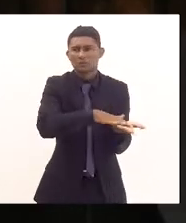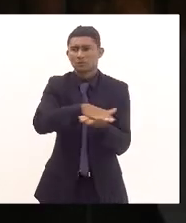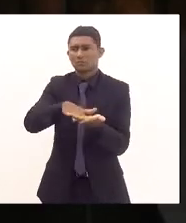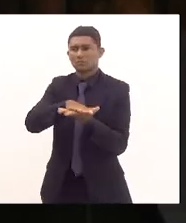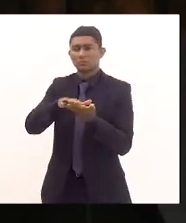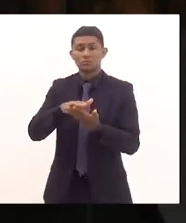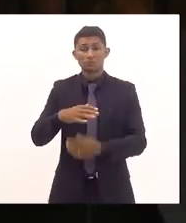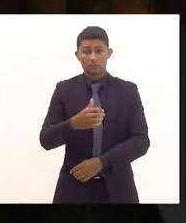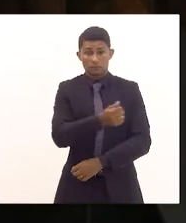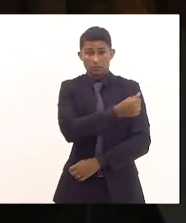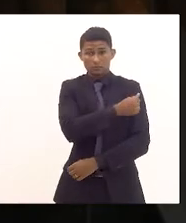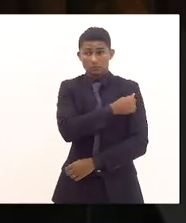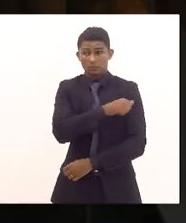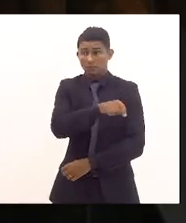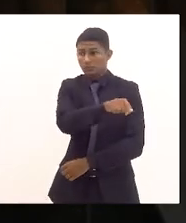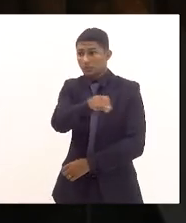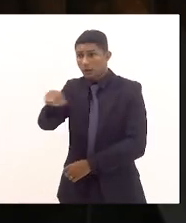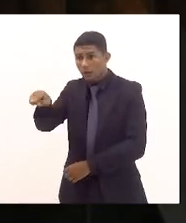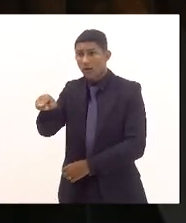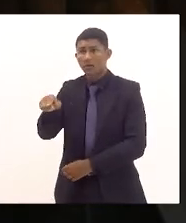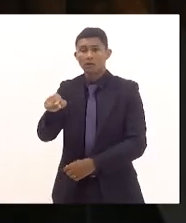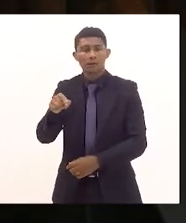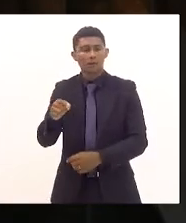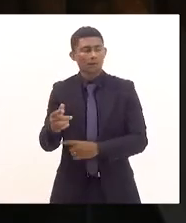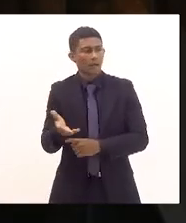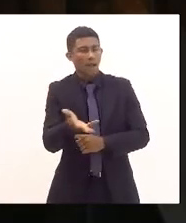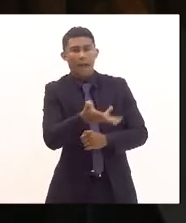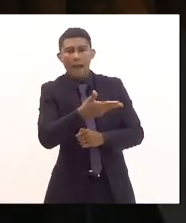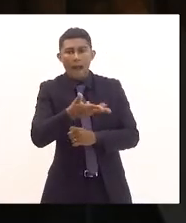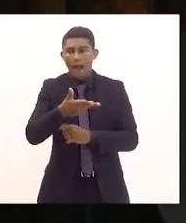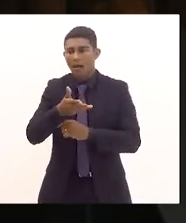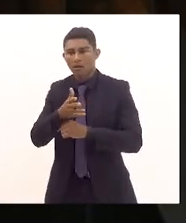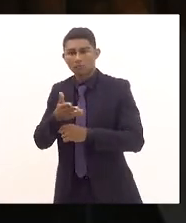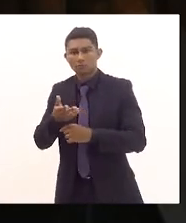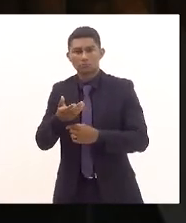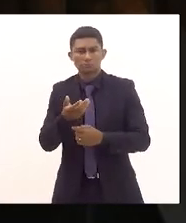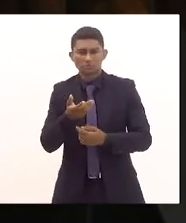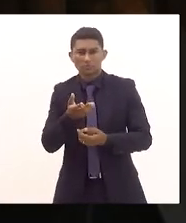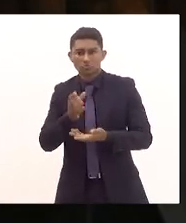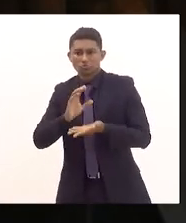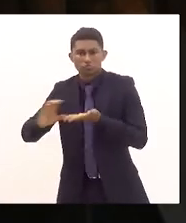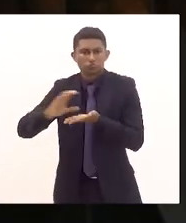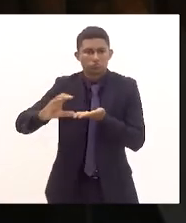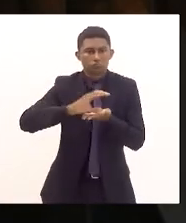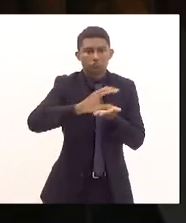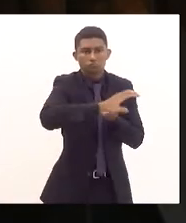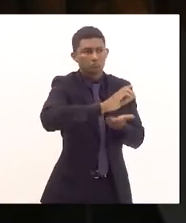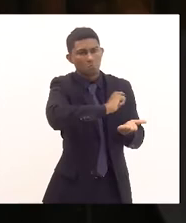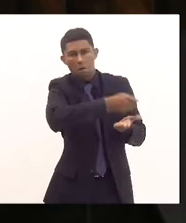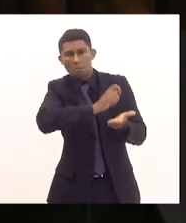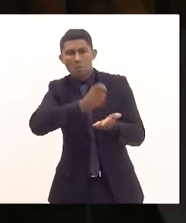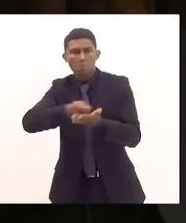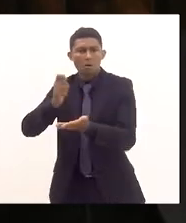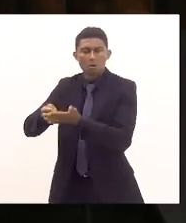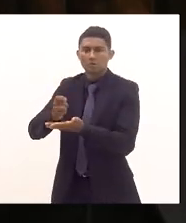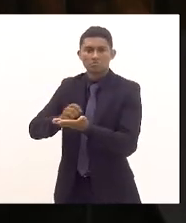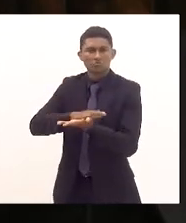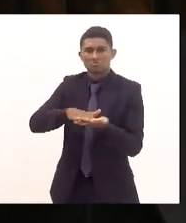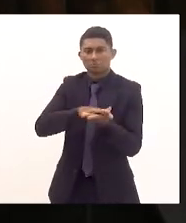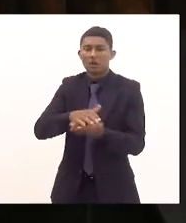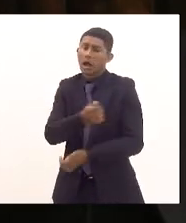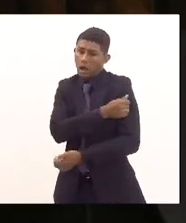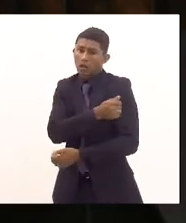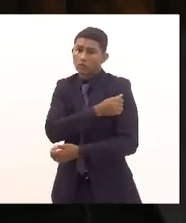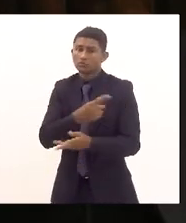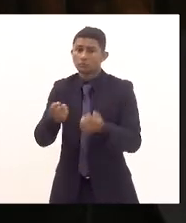os nossos alunos acabam sendo beneficiados com a celeridade das transações que precisam ser feita dos pagamentos para quem não